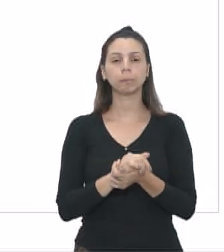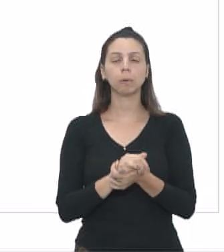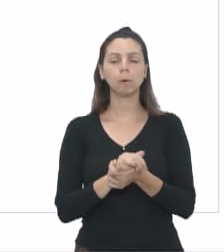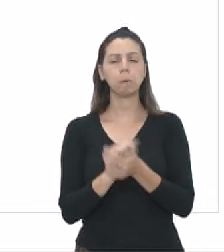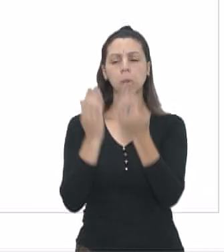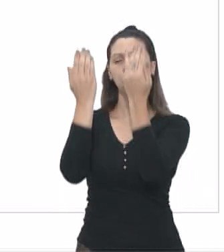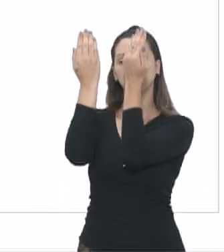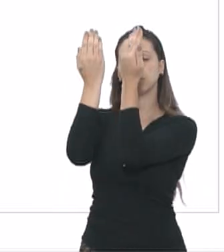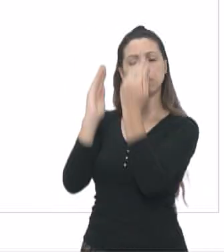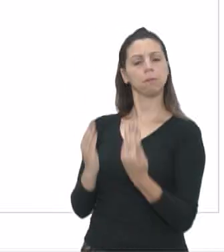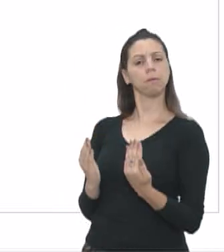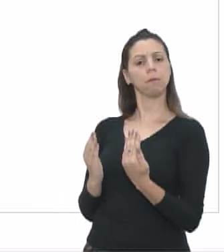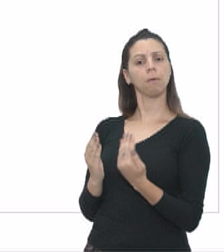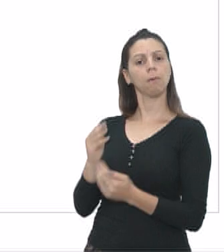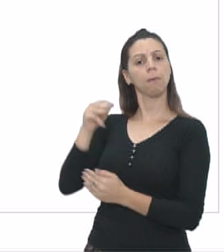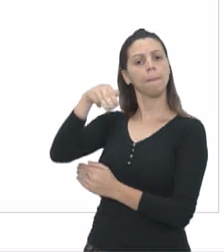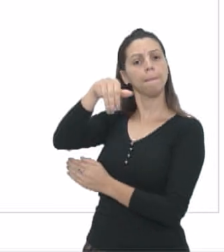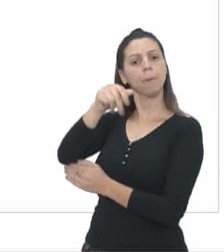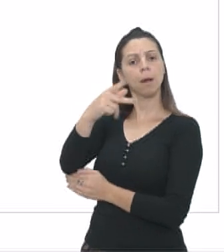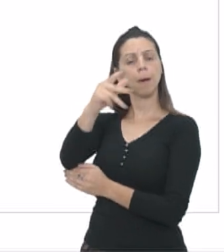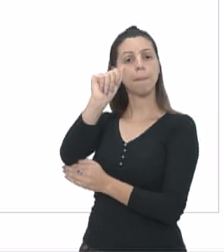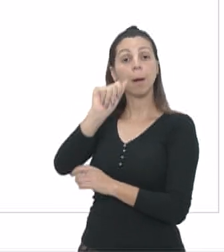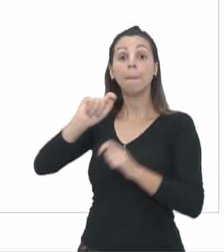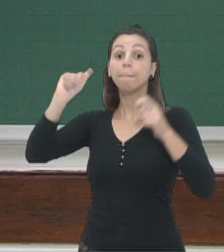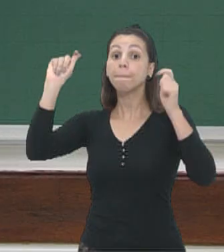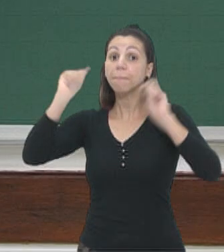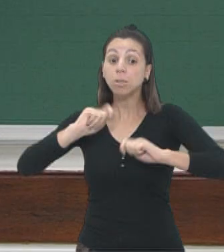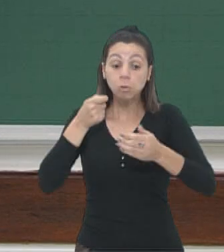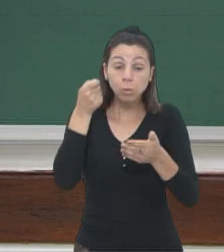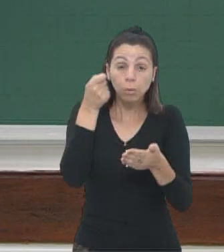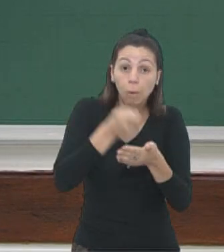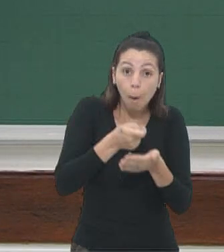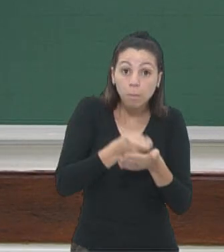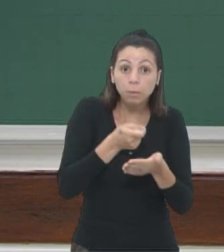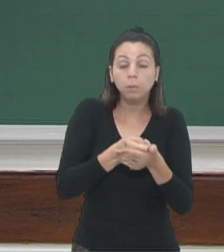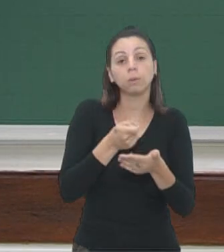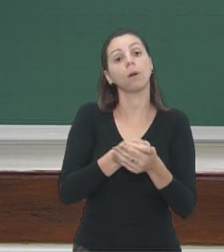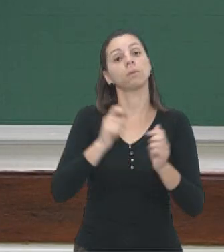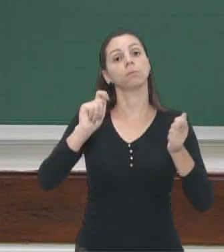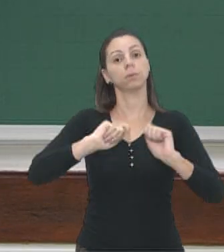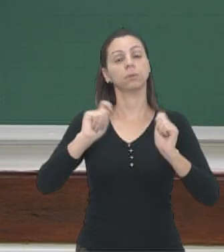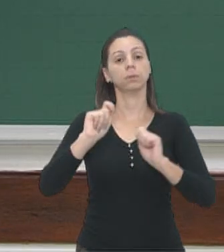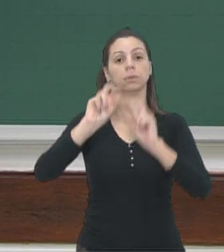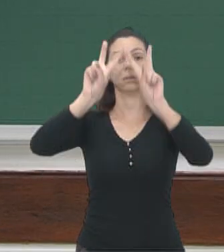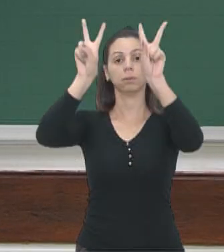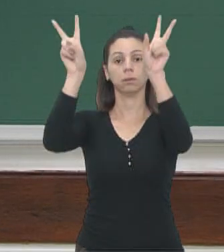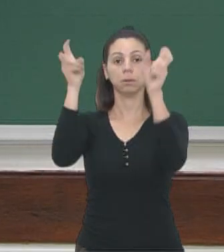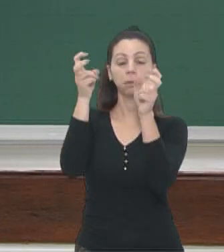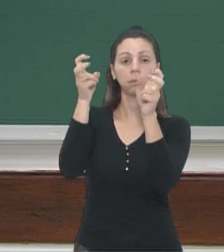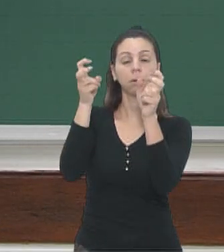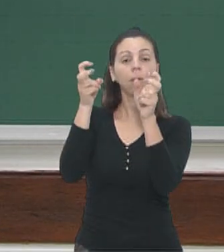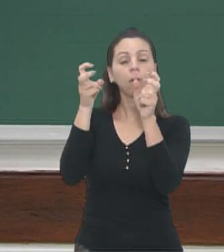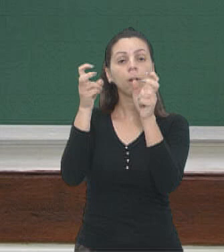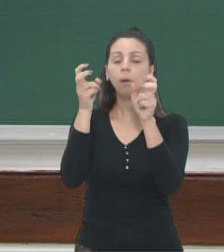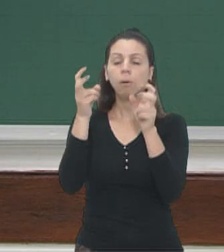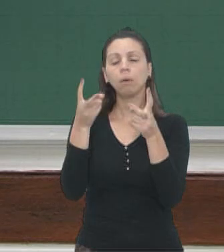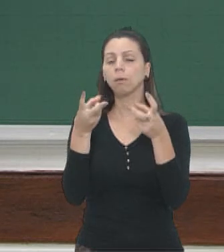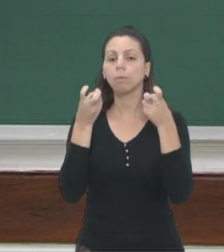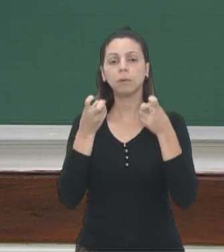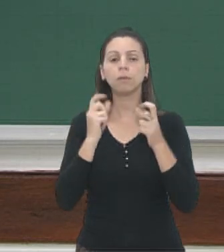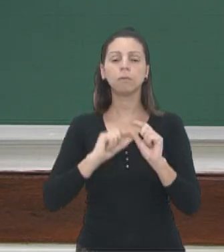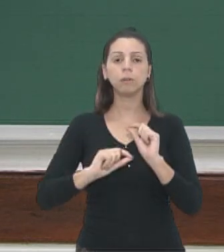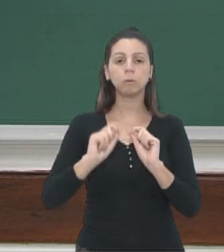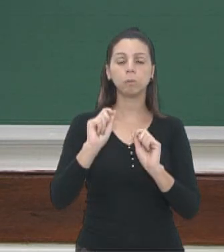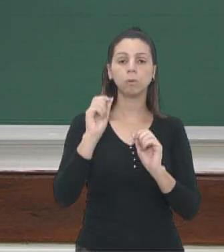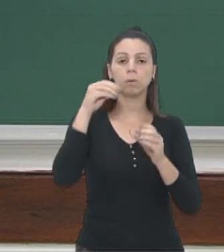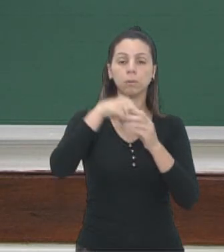olhar um mapa, ele tem que ter um título, para a gente saber qual é a área que está sendo representada e o que nós estaremos observando dentro daquele mapa que